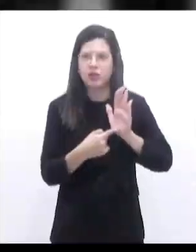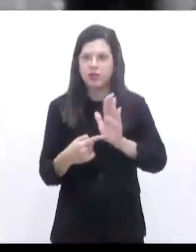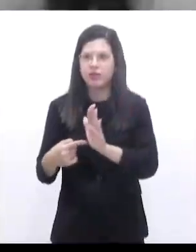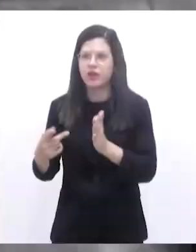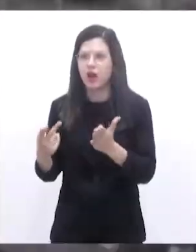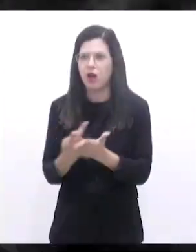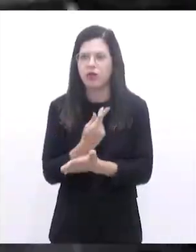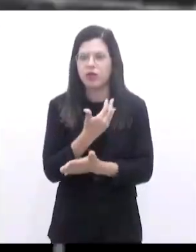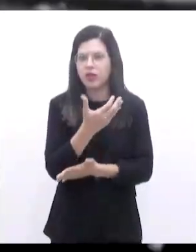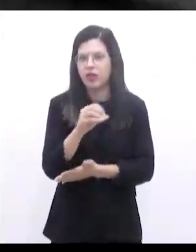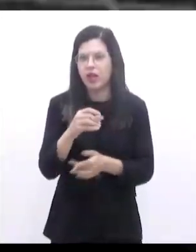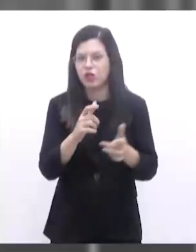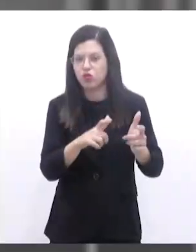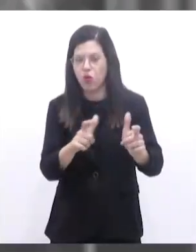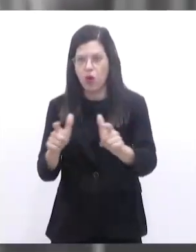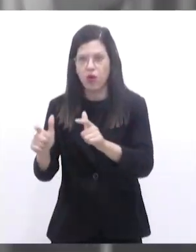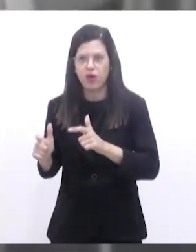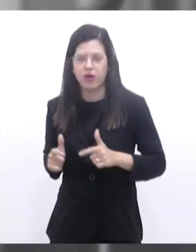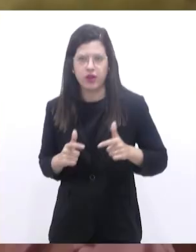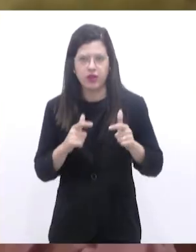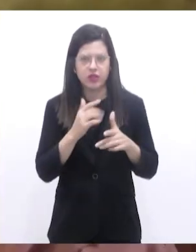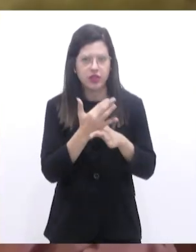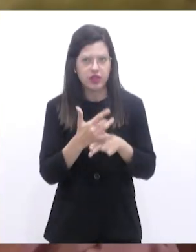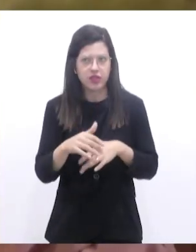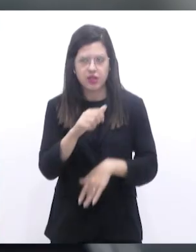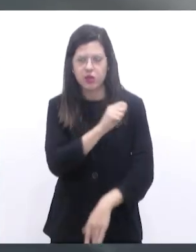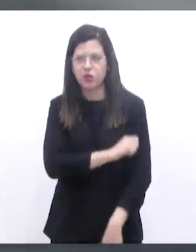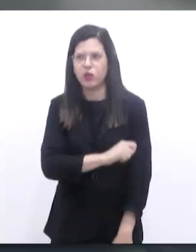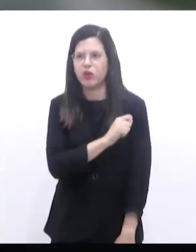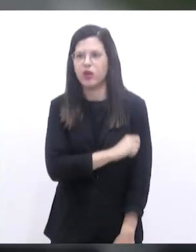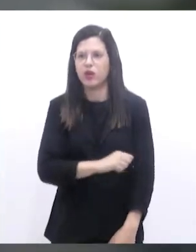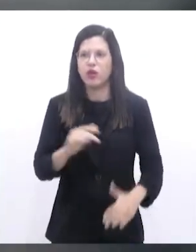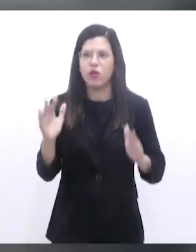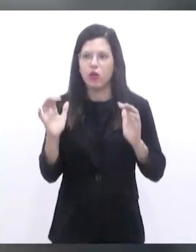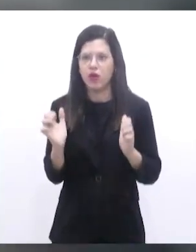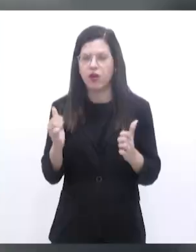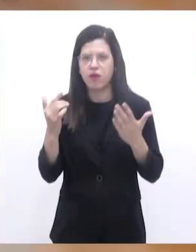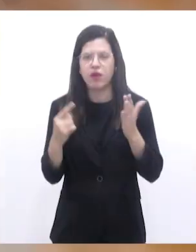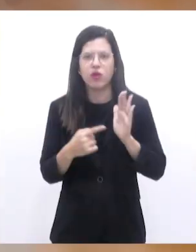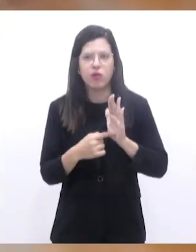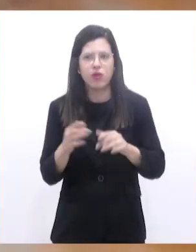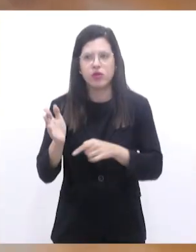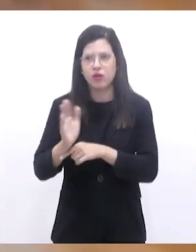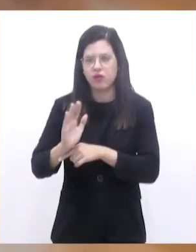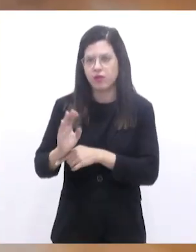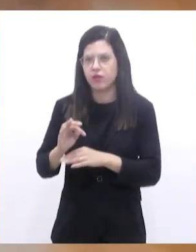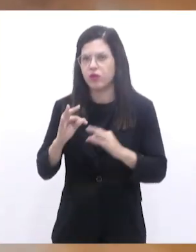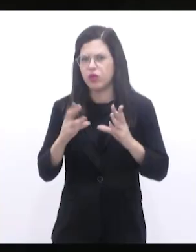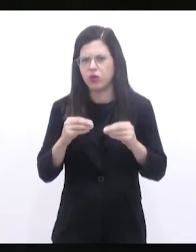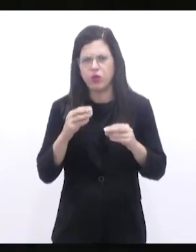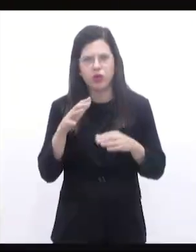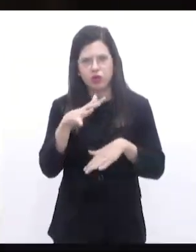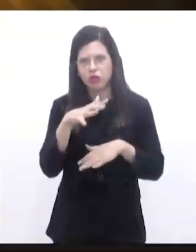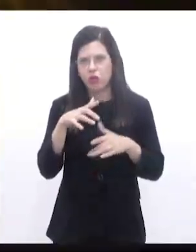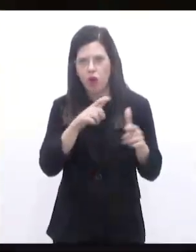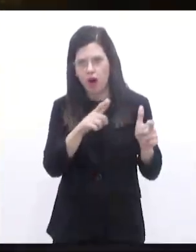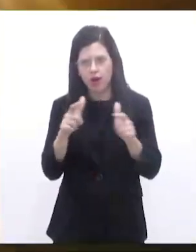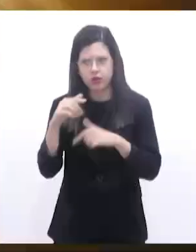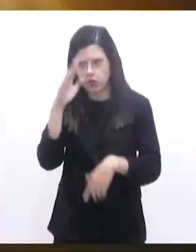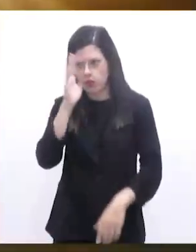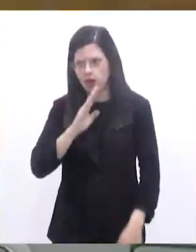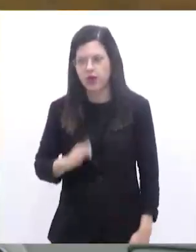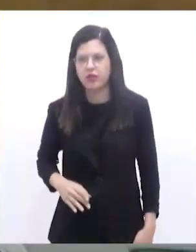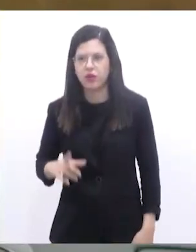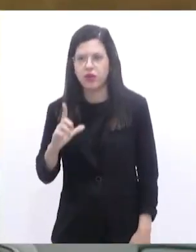em 10 pontos espalhados pela cidade do Rio de Janeiro. O evento destaca filmes de todas as regiões do Brasil, além de um